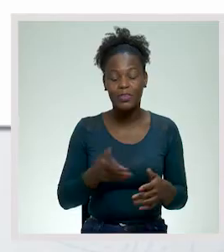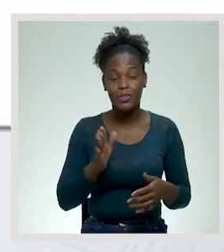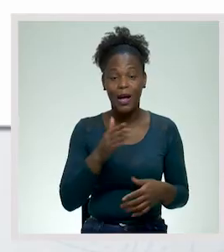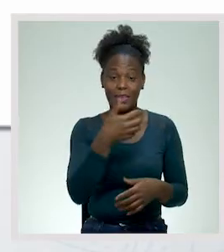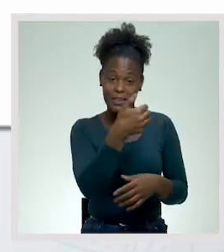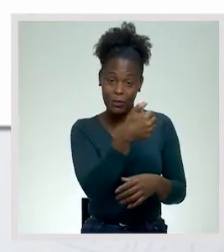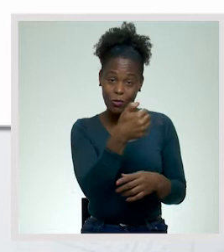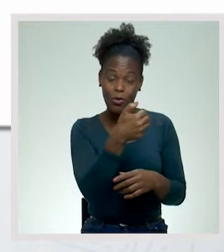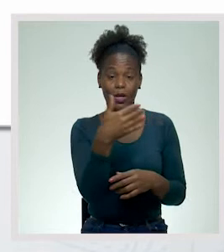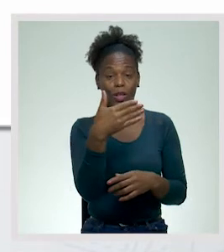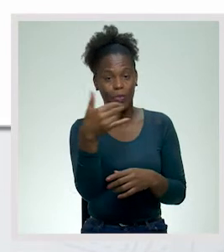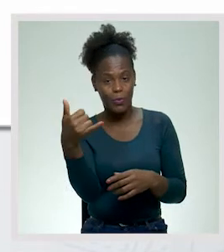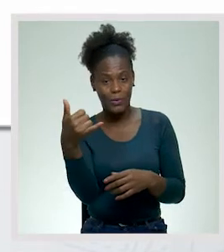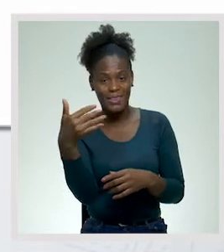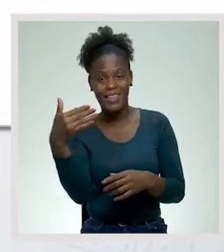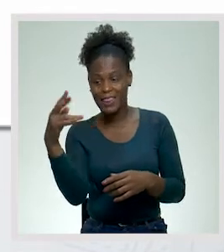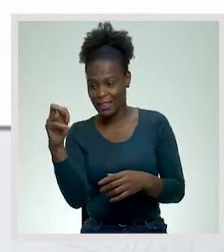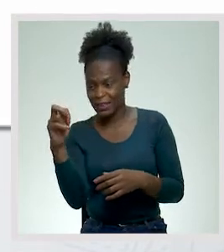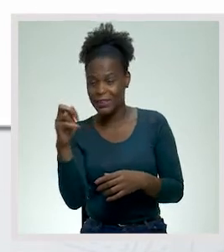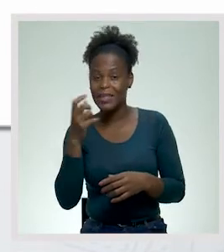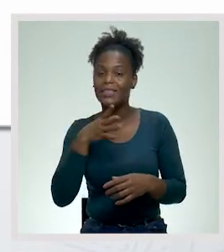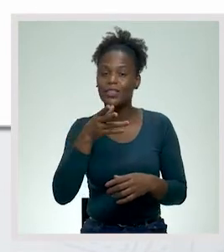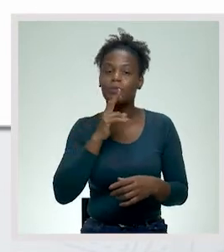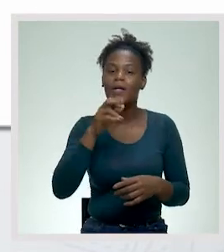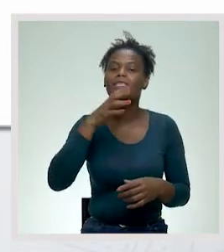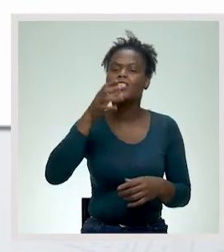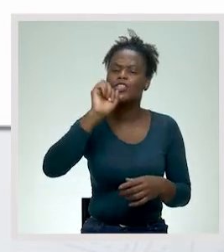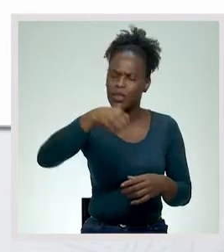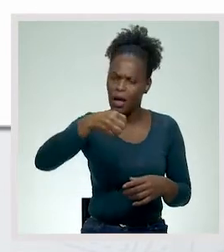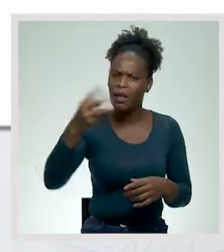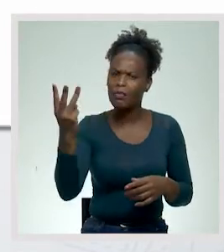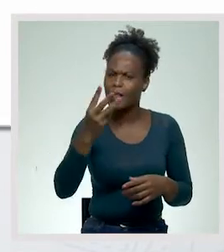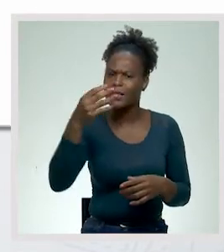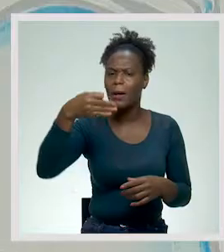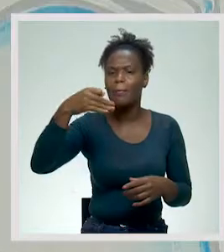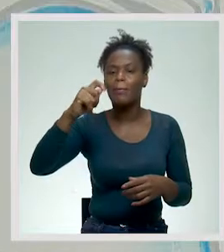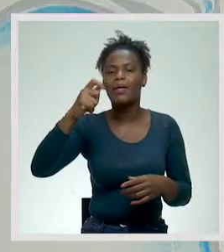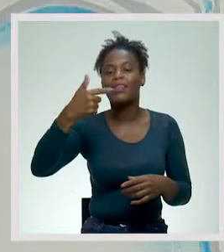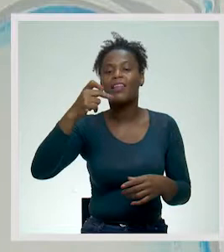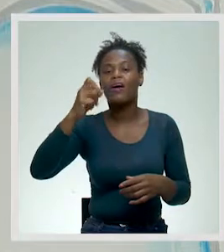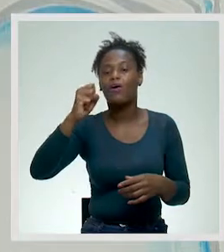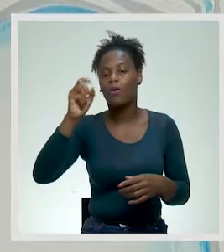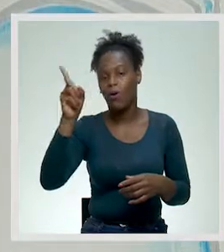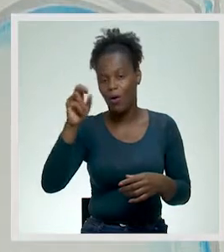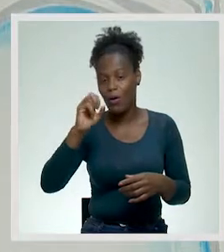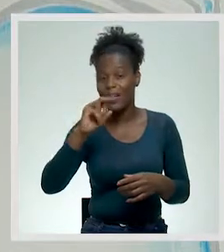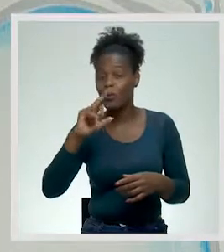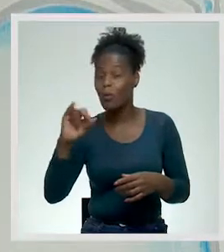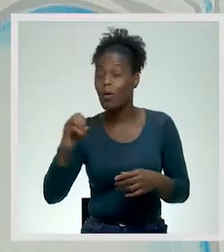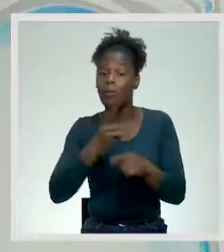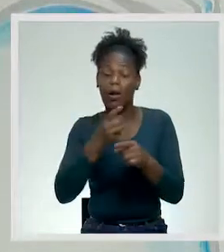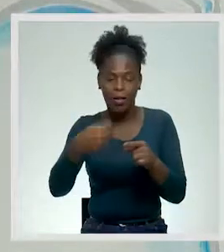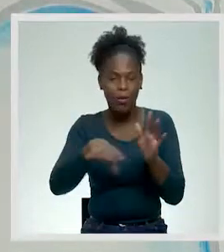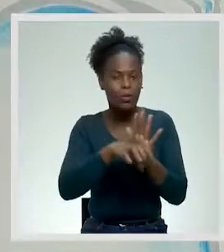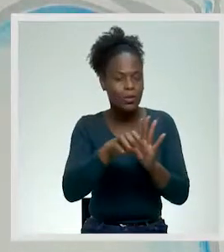5, 12, 13 é um trio pitagórico. Mas por quê? Porque verifica a condição de